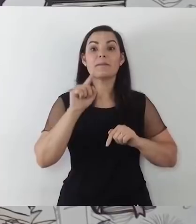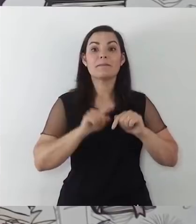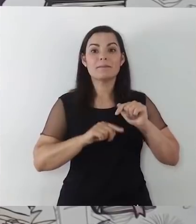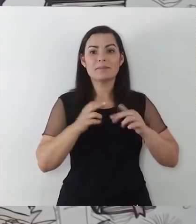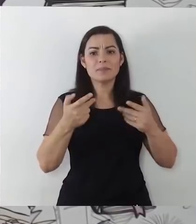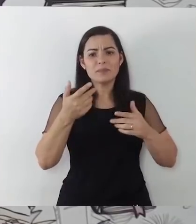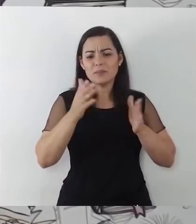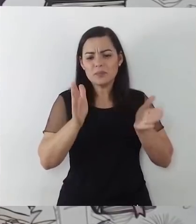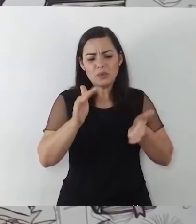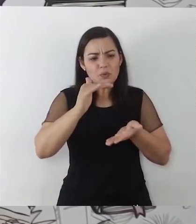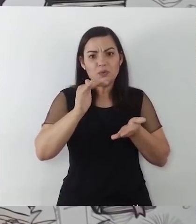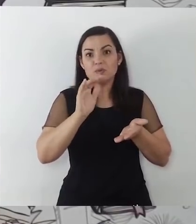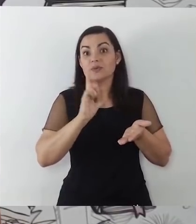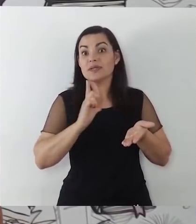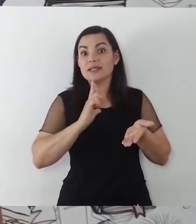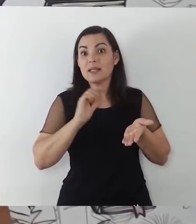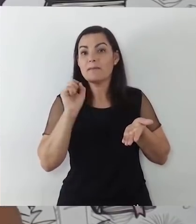5 é o E.